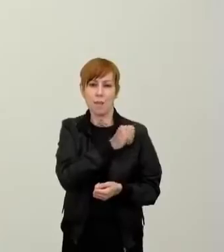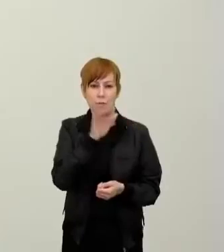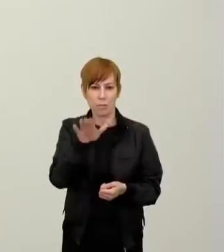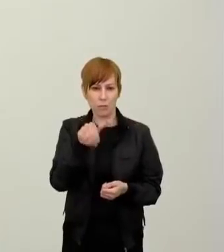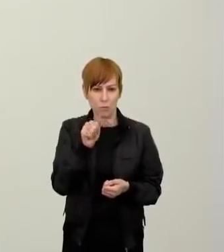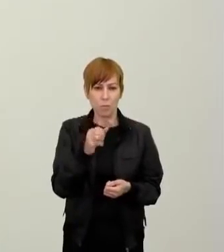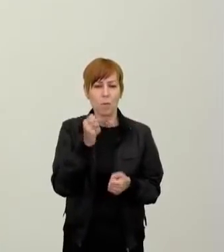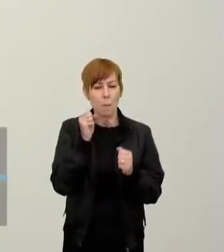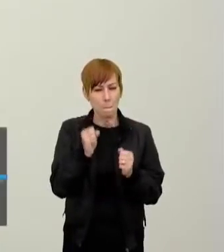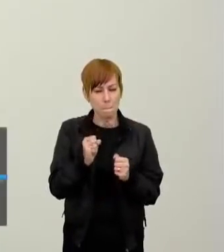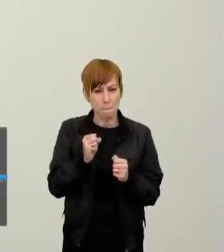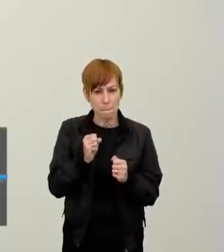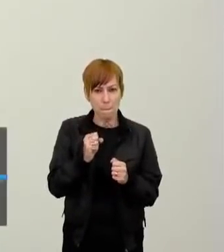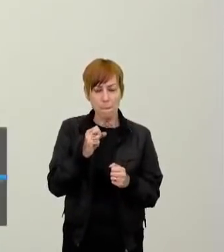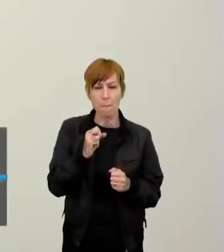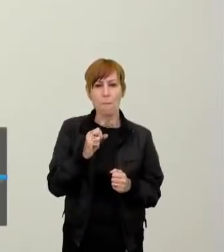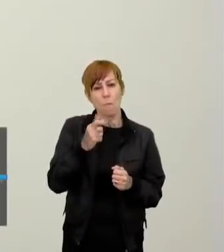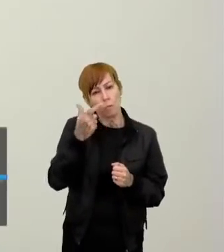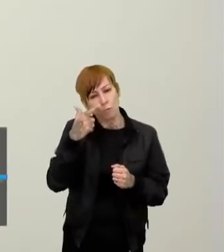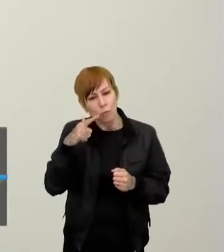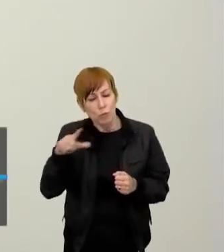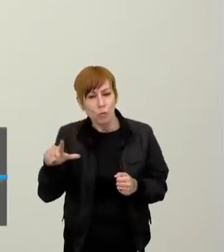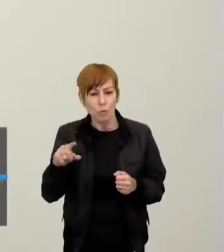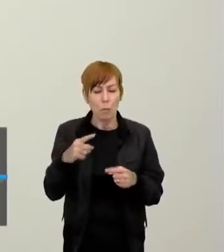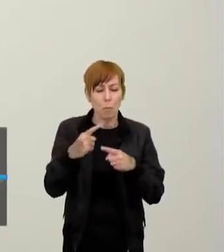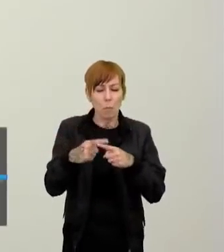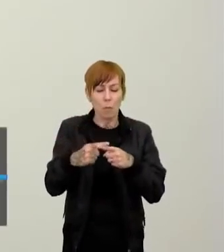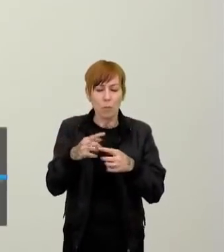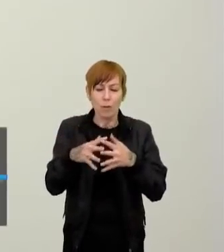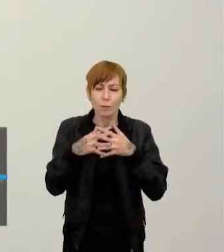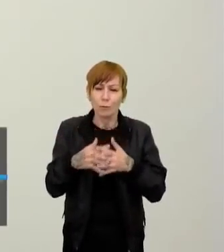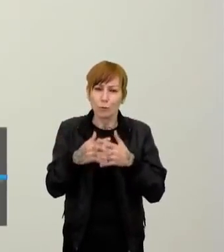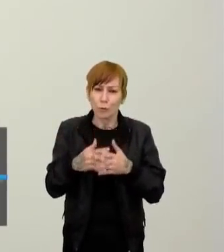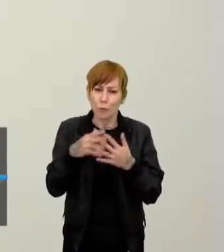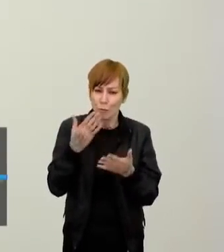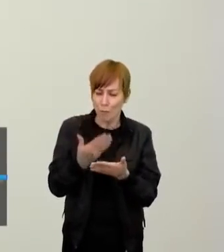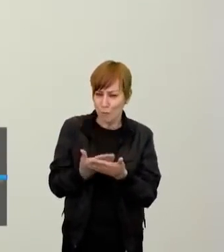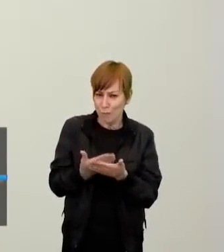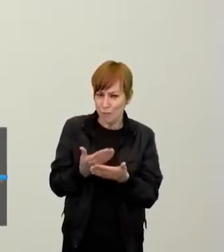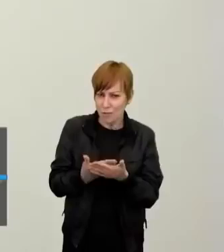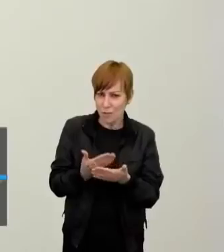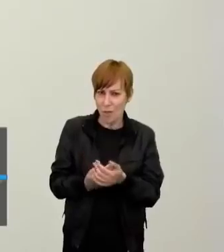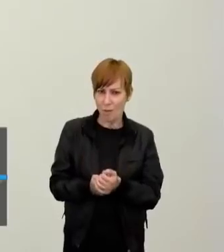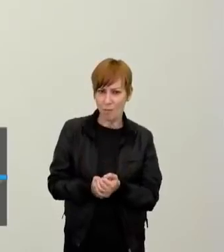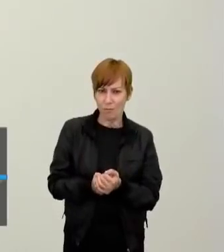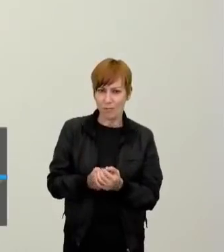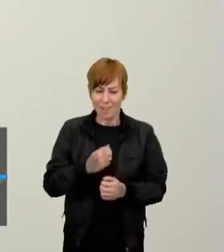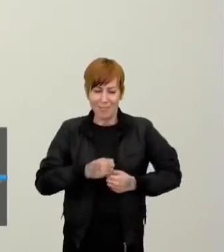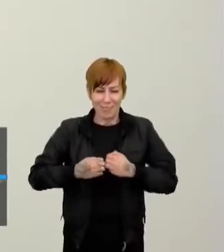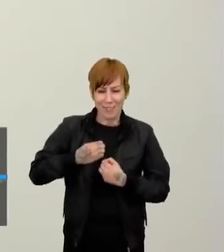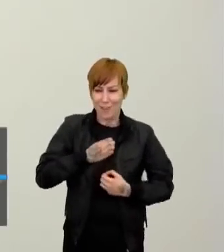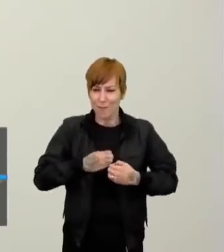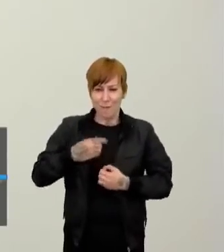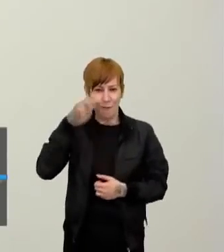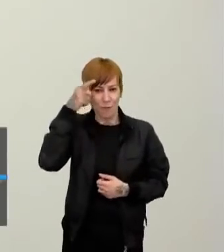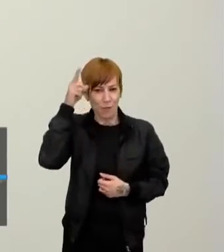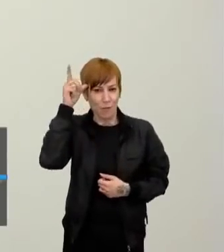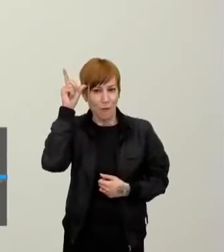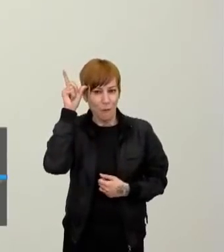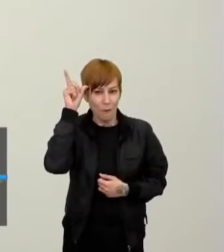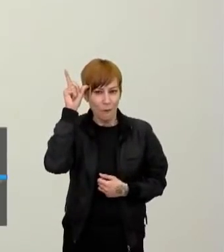você repetir esse exercício porque ficou meio confuso na aula. É verdade, né? Tirando o nosso nervosismo ontem, né? Todos os